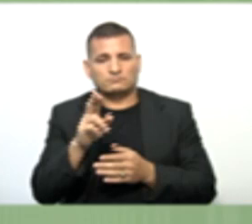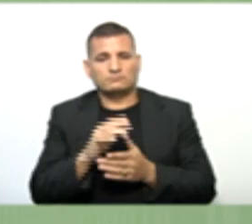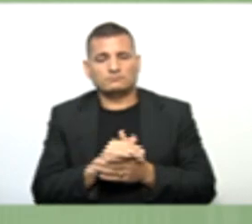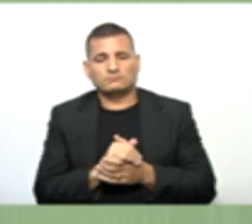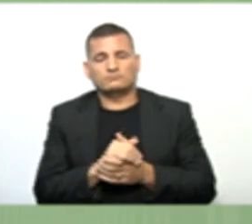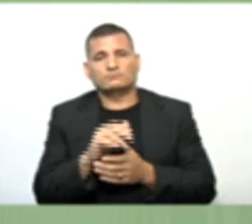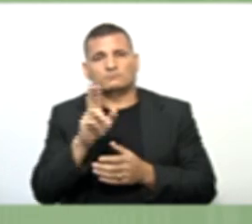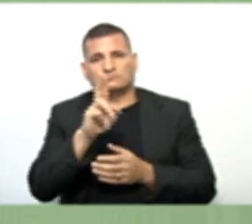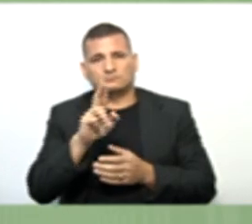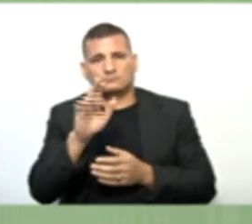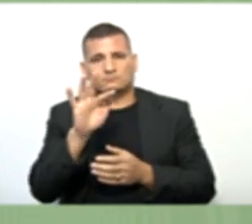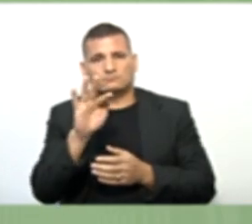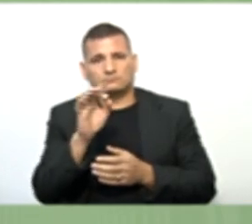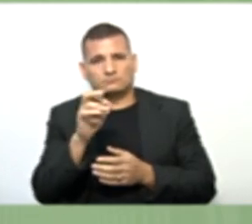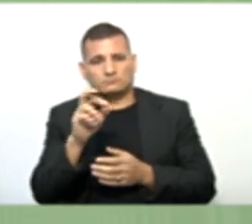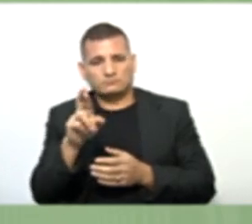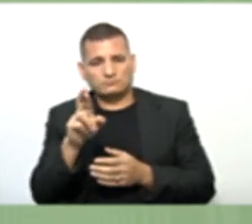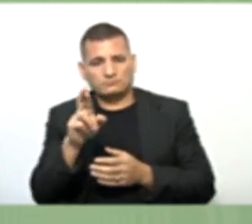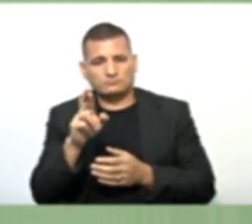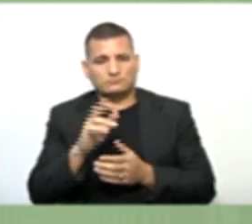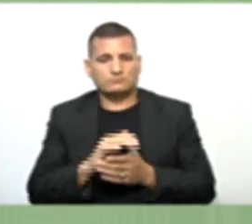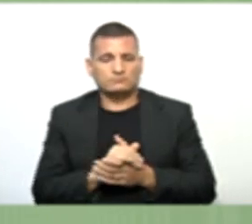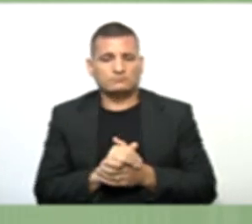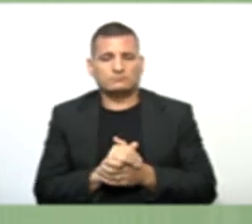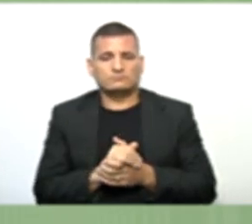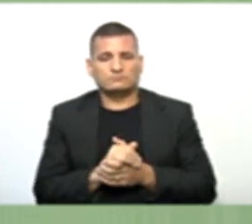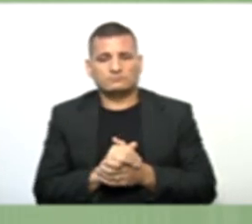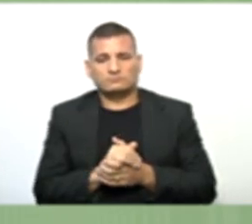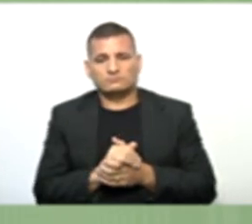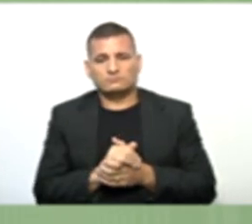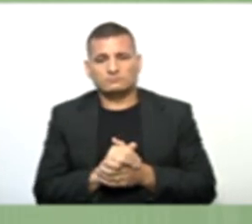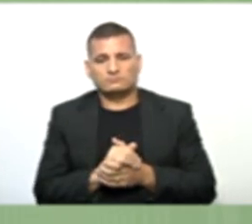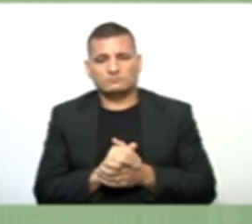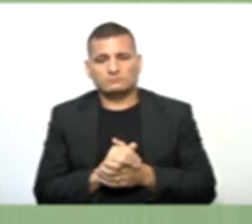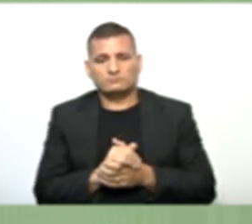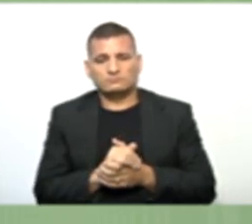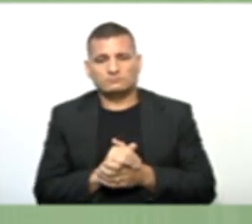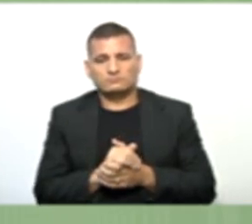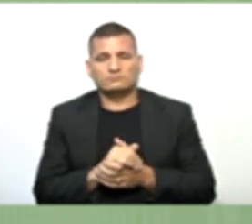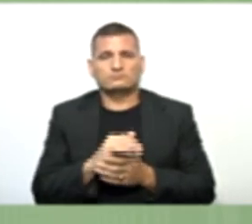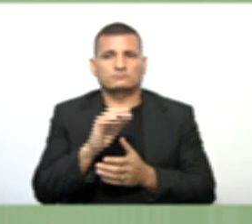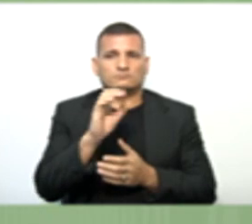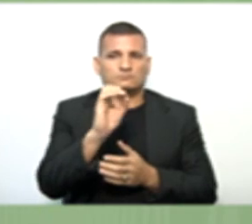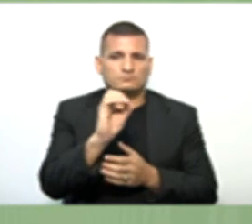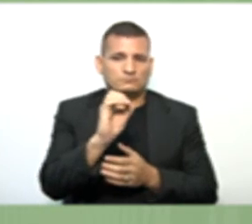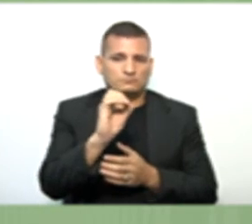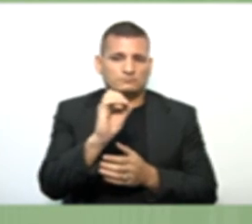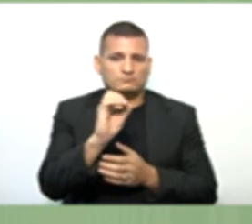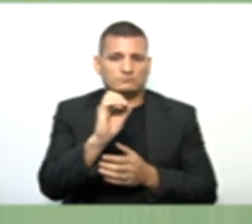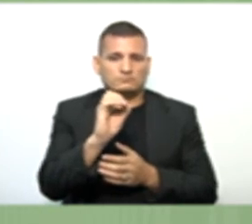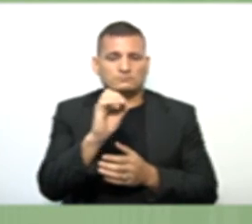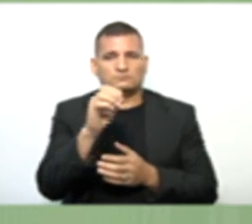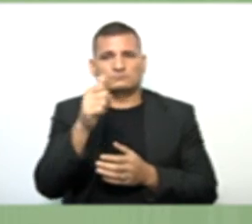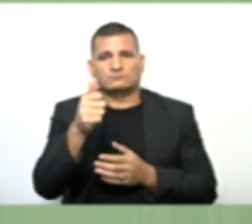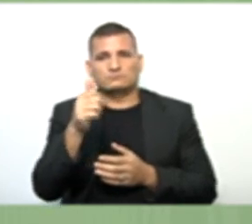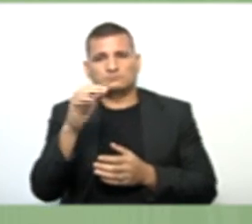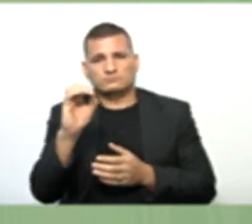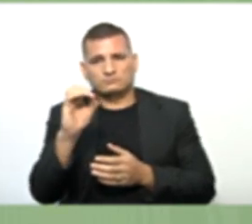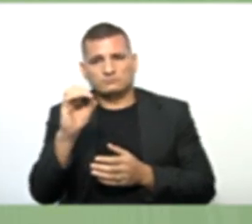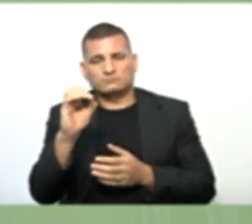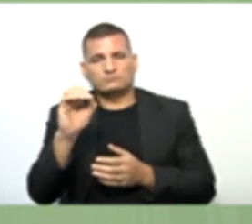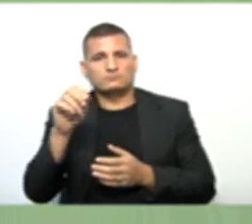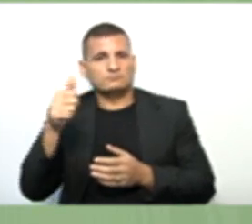assim, ó. For in range, aí 0, 10 e